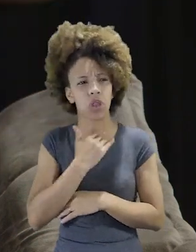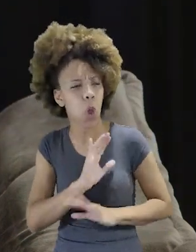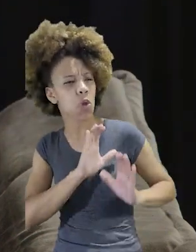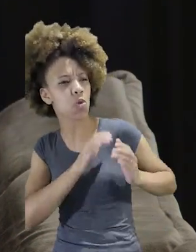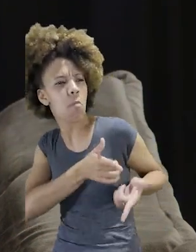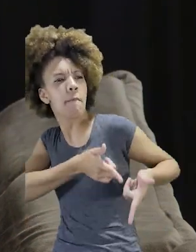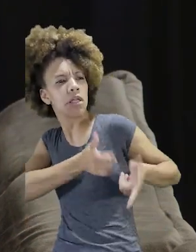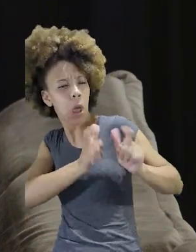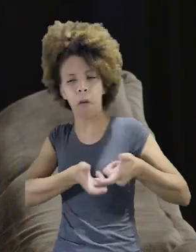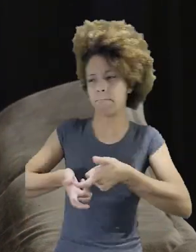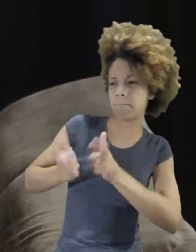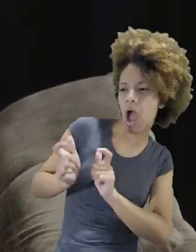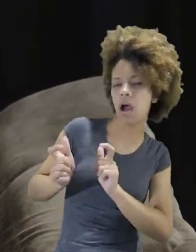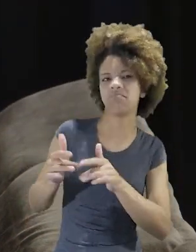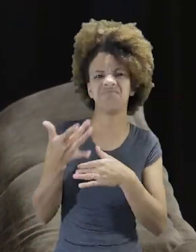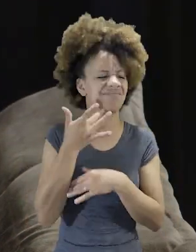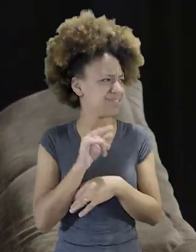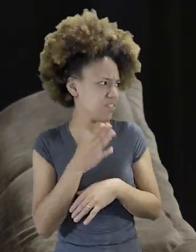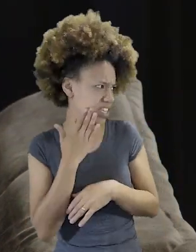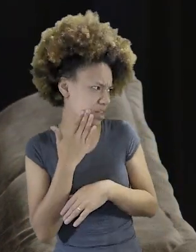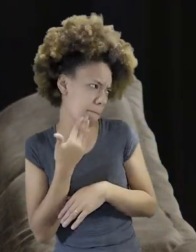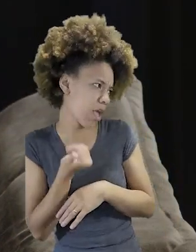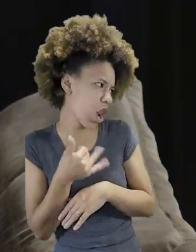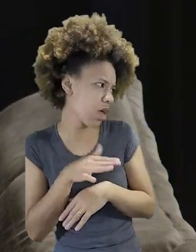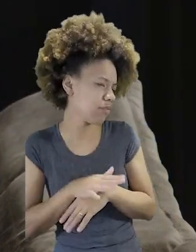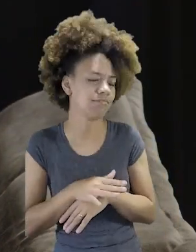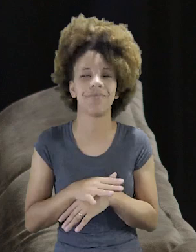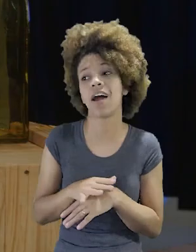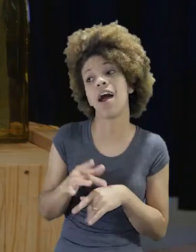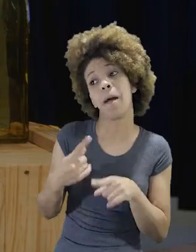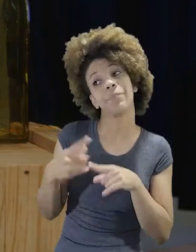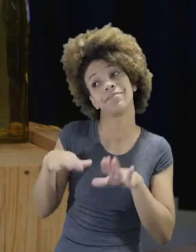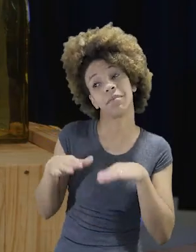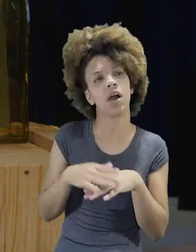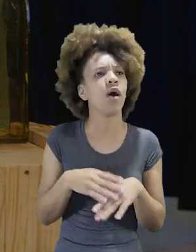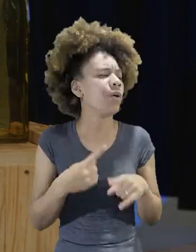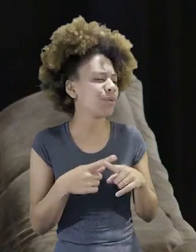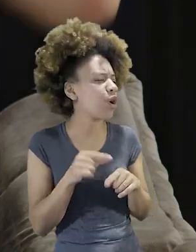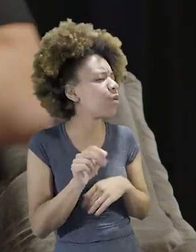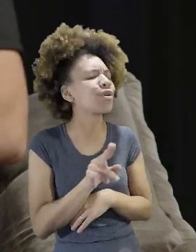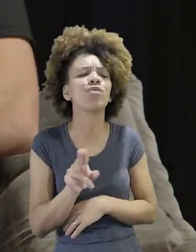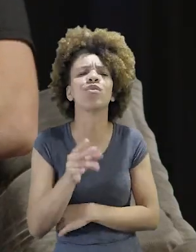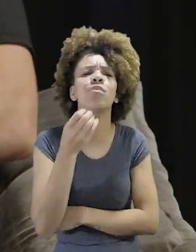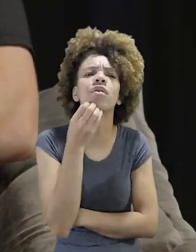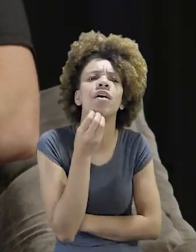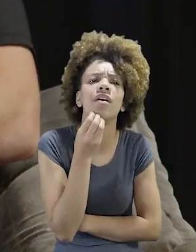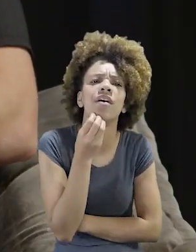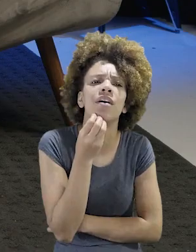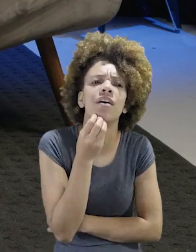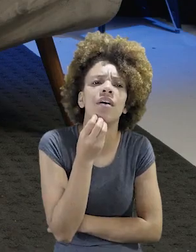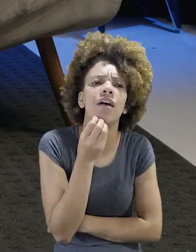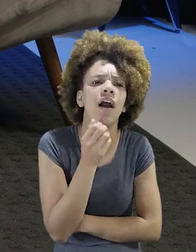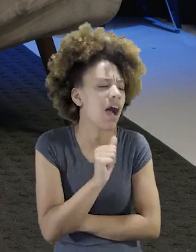que uma gangue matou a outra que você deve saber melhor do que obviamente não não lembro depende disso porque tem um carro qual o nome desse cara